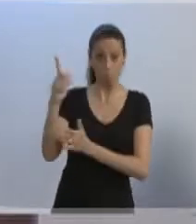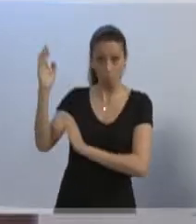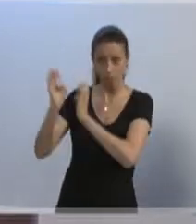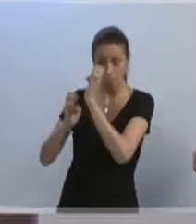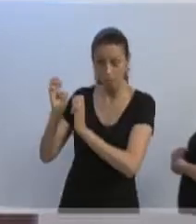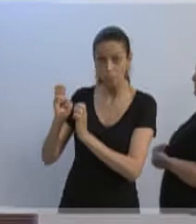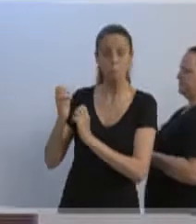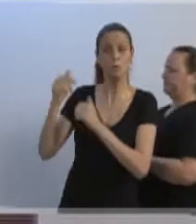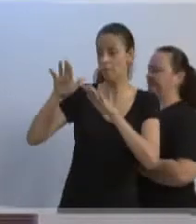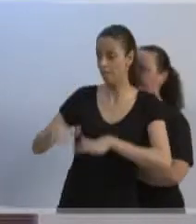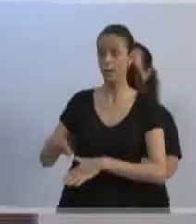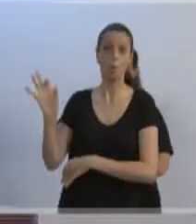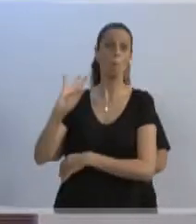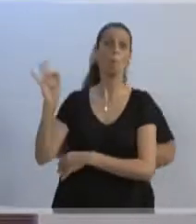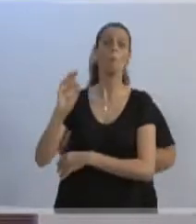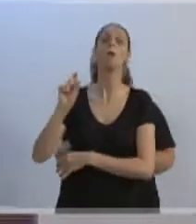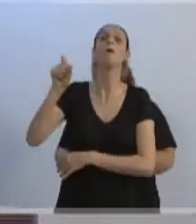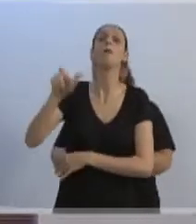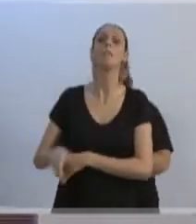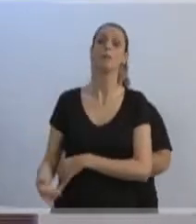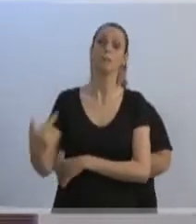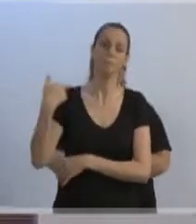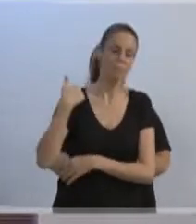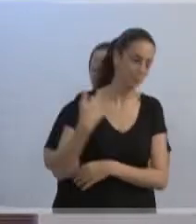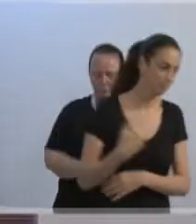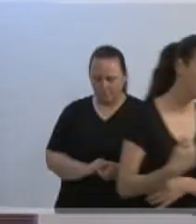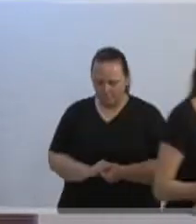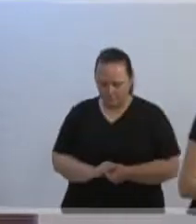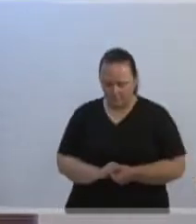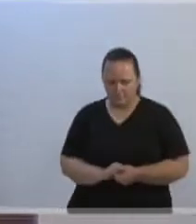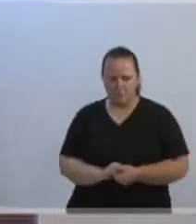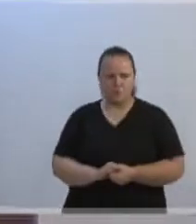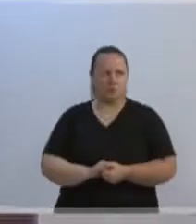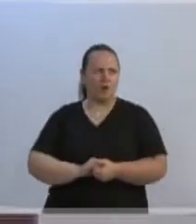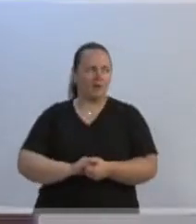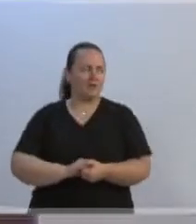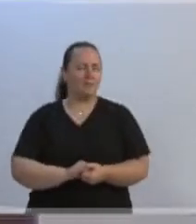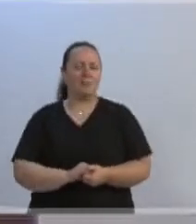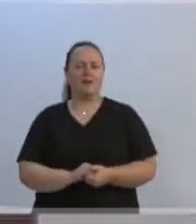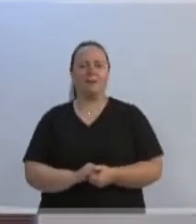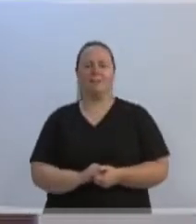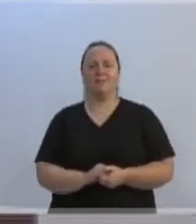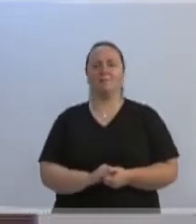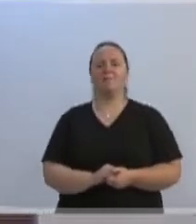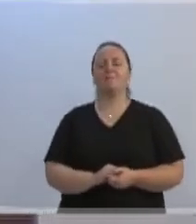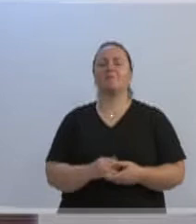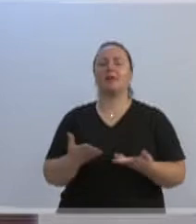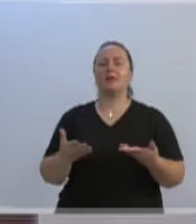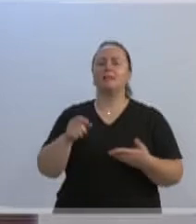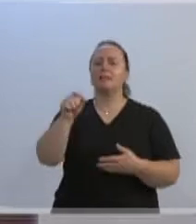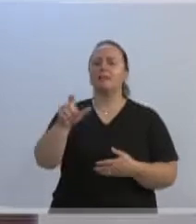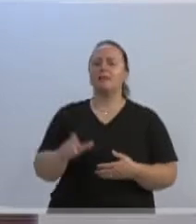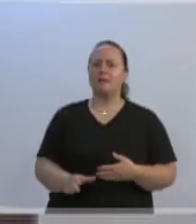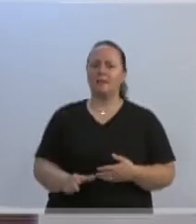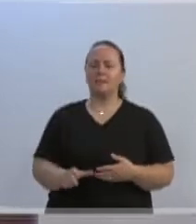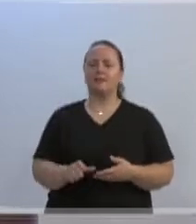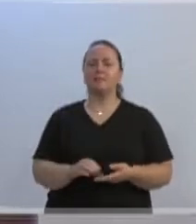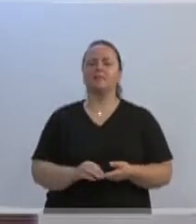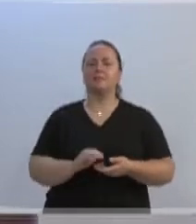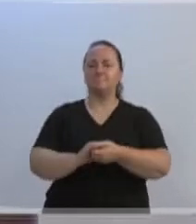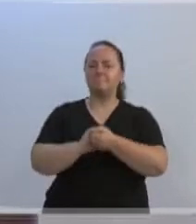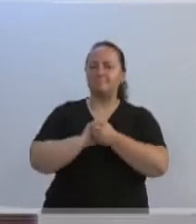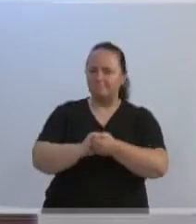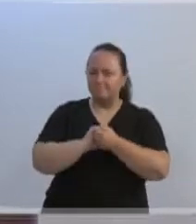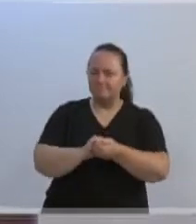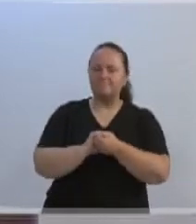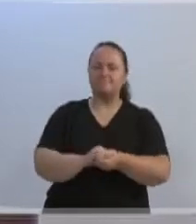depois ela vai embora quem é o responsável quem vai saber qual foi o andamento dessas obras parabéns prefeito e parabéns